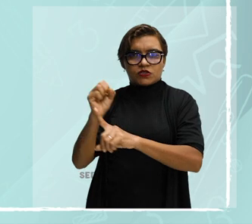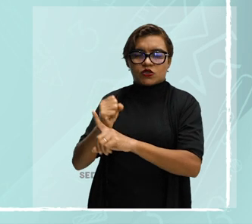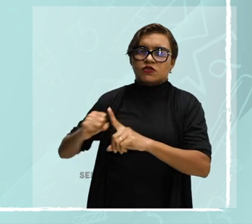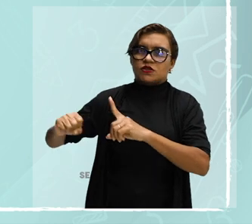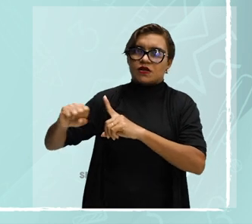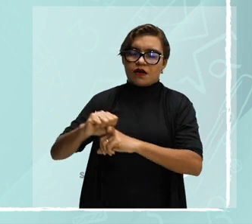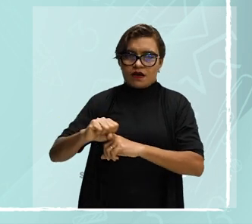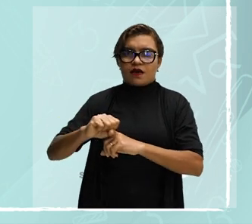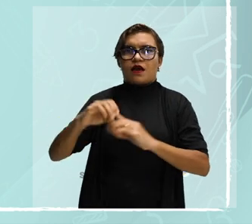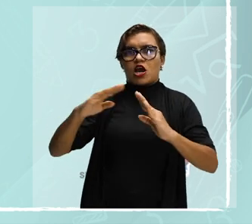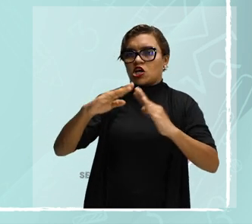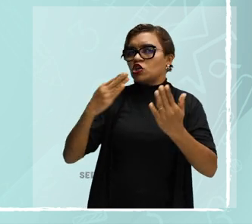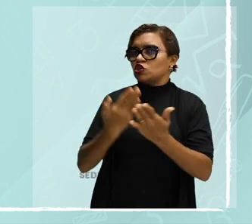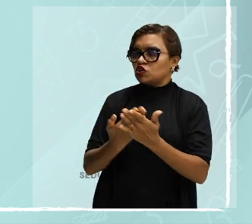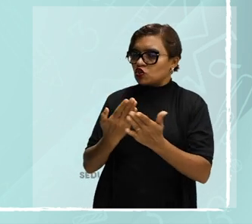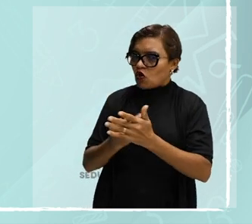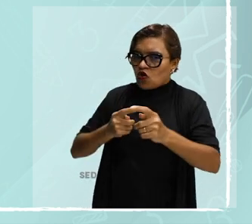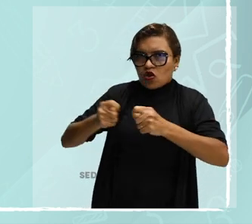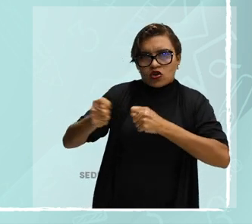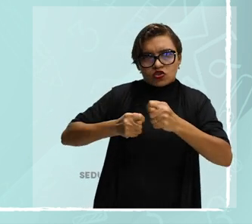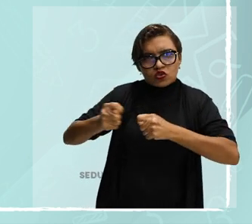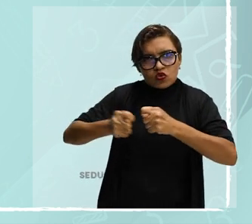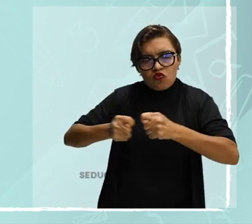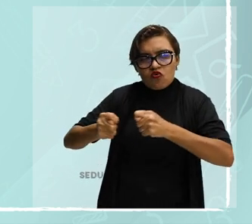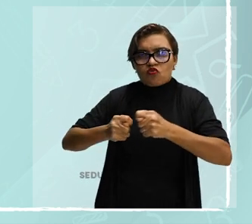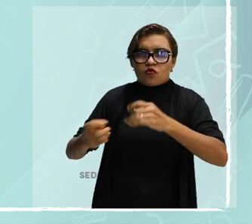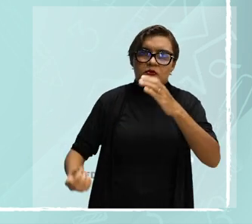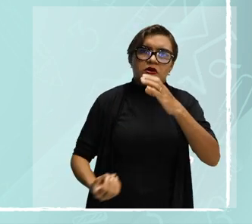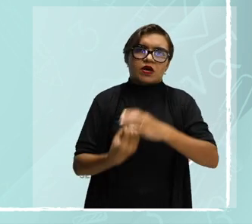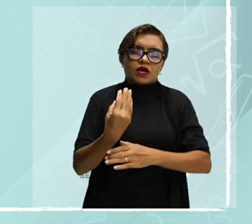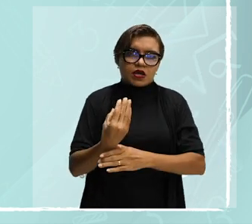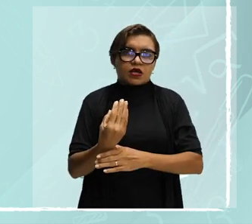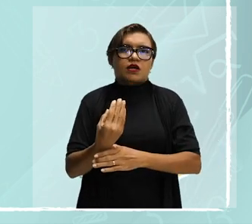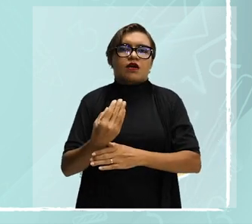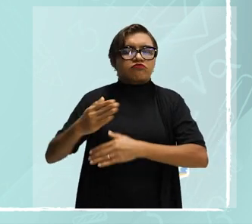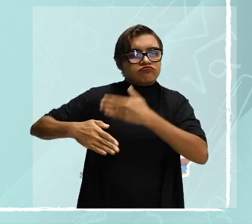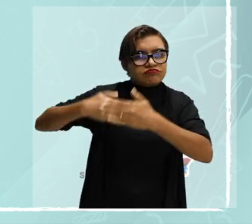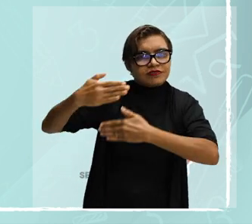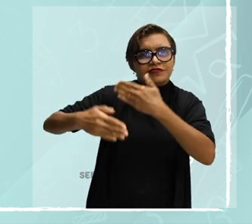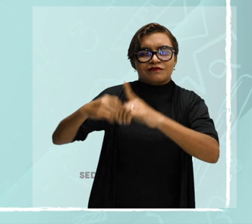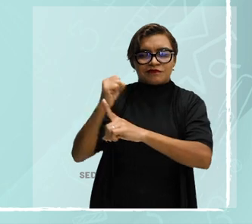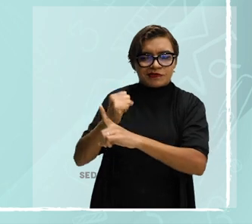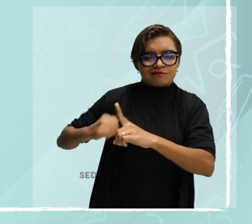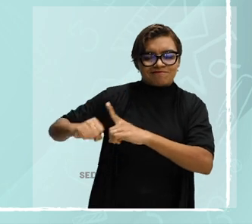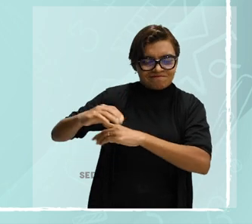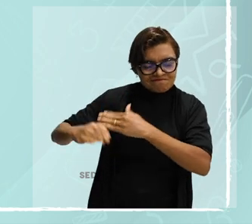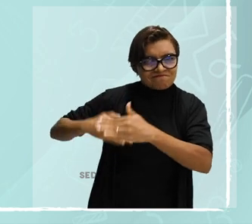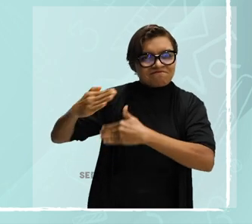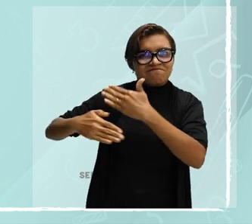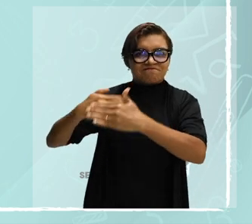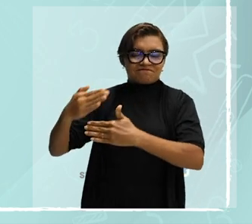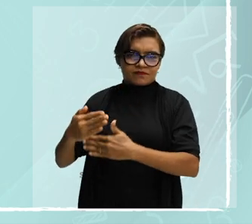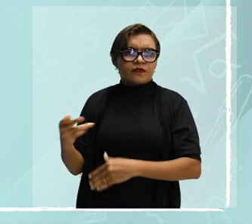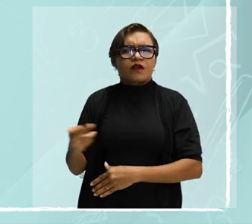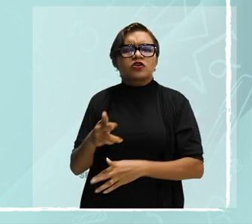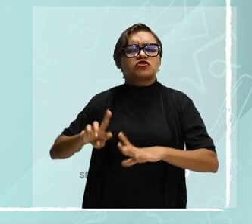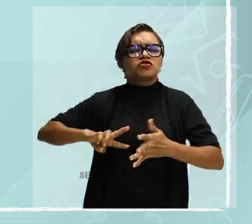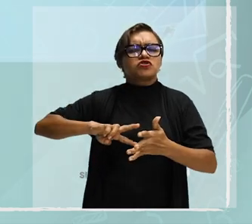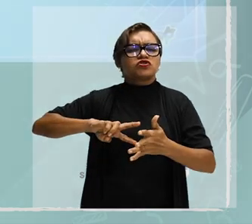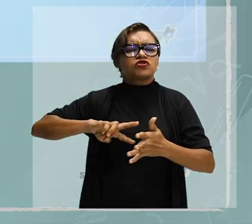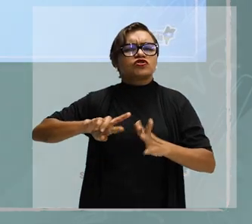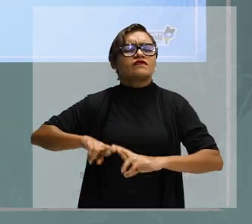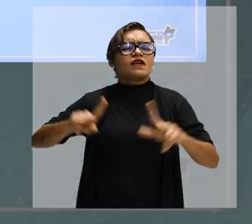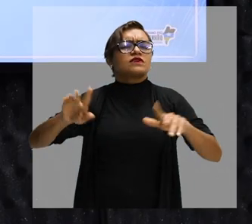Políticas e sociais que visam criar um modelo justo e democrático para o desenvolvimento da sociedade. A principal diferença entre o liberalismo e o